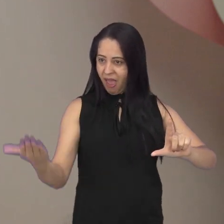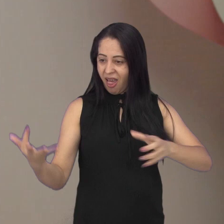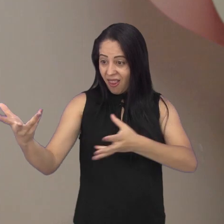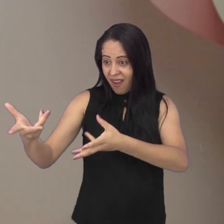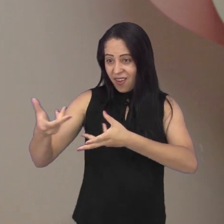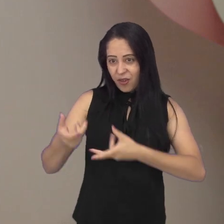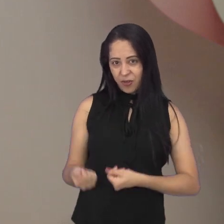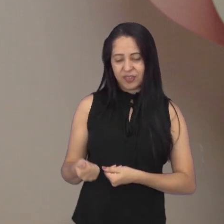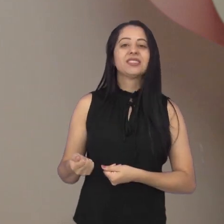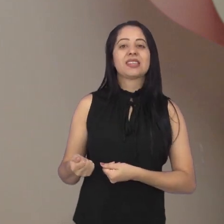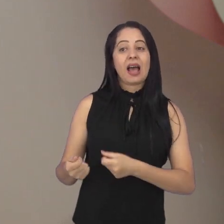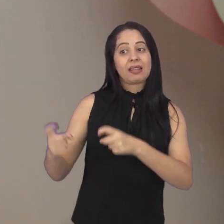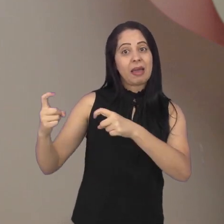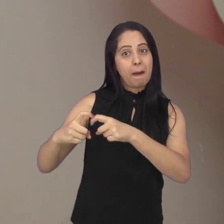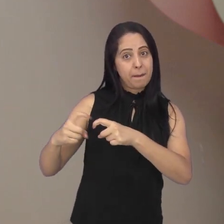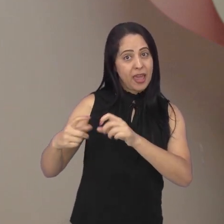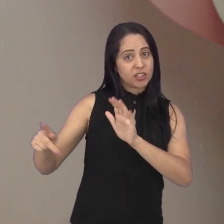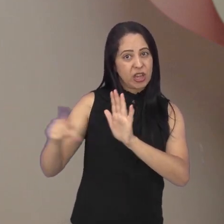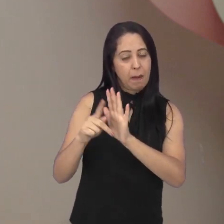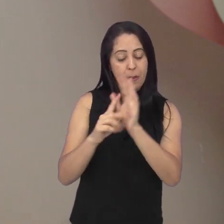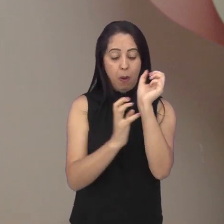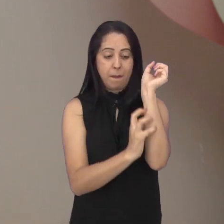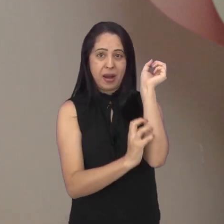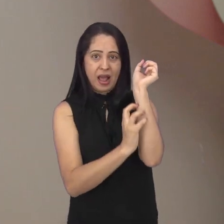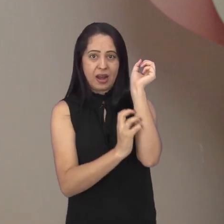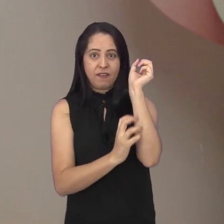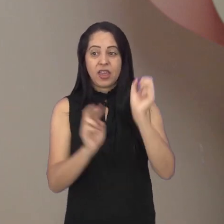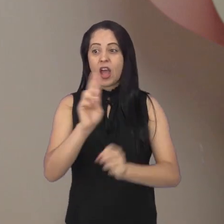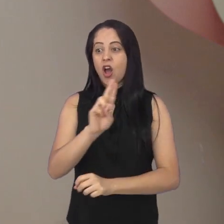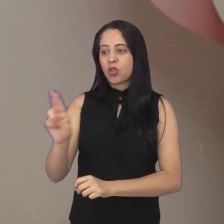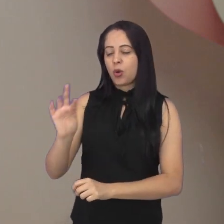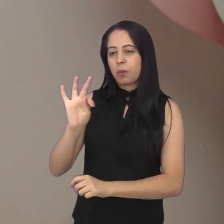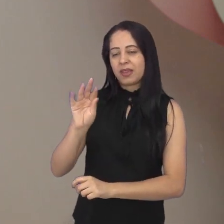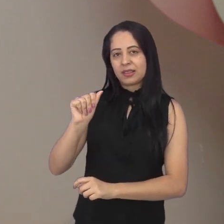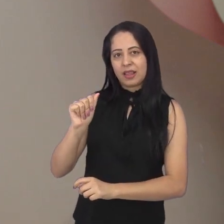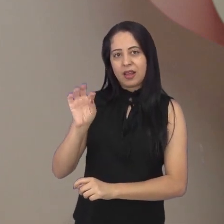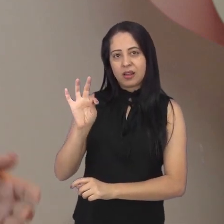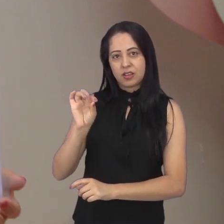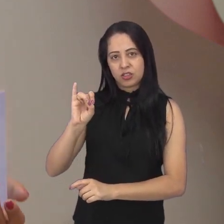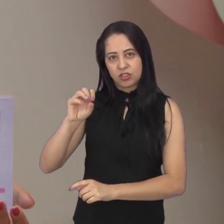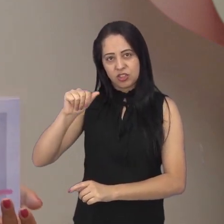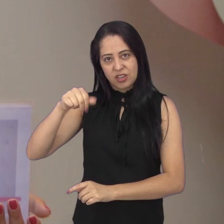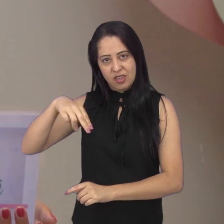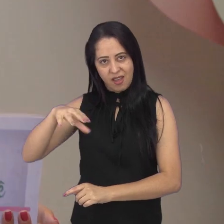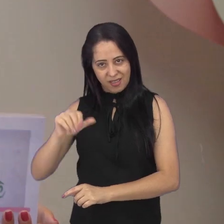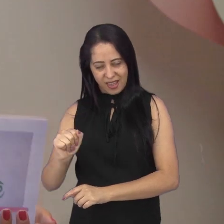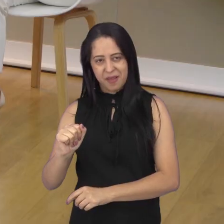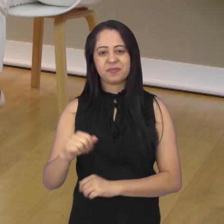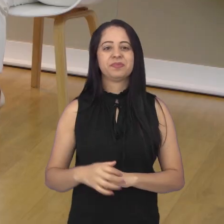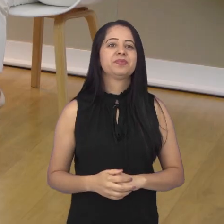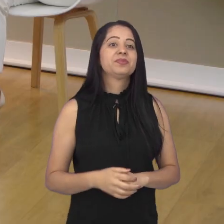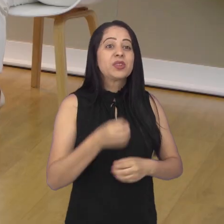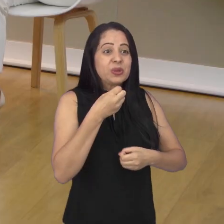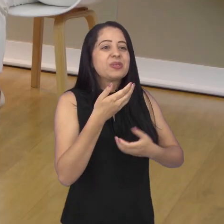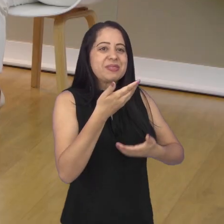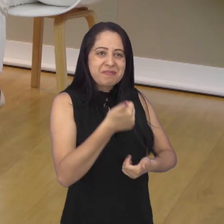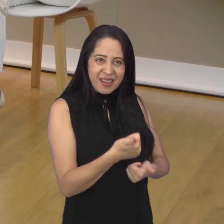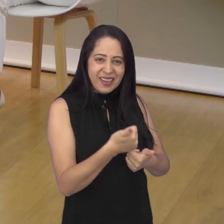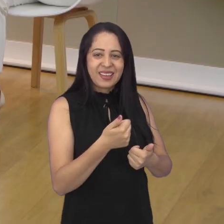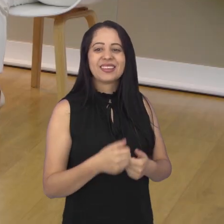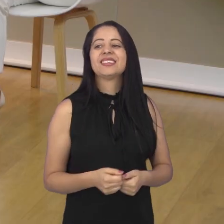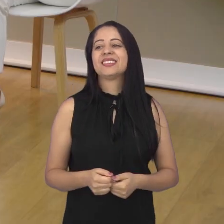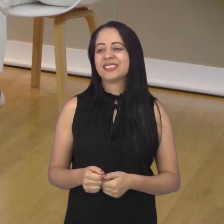e imunologista, doutora Tatiana Camargo dos Santos. Tudo bem, doutora Tatiana? Olá, tudo